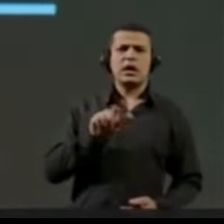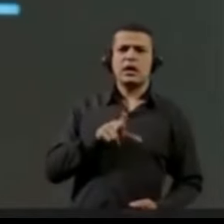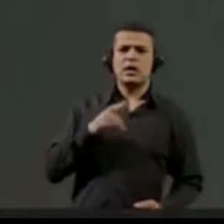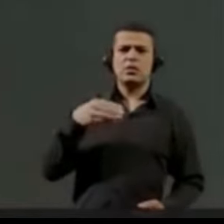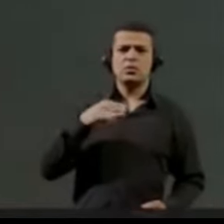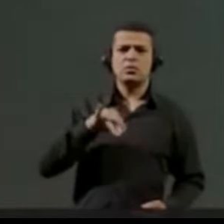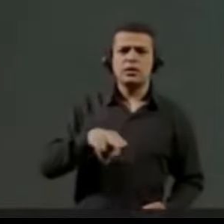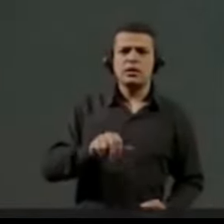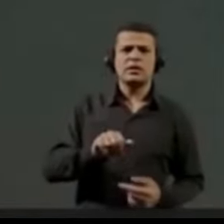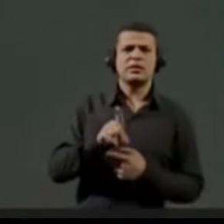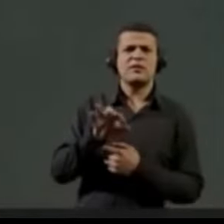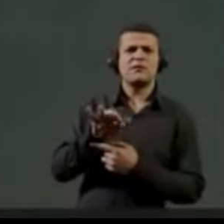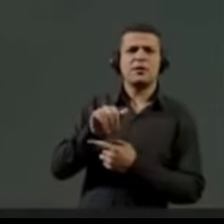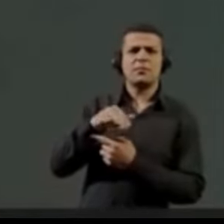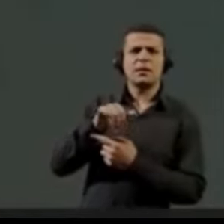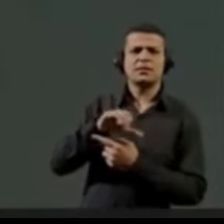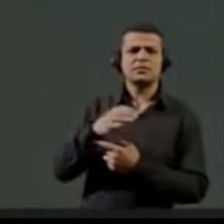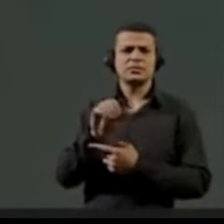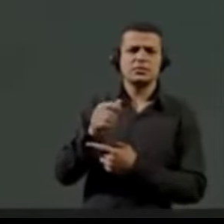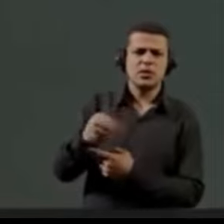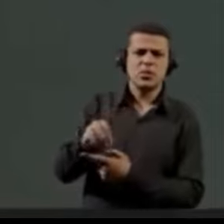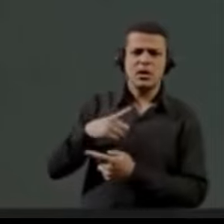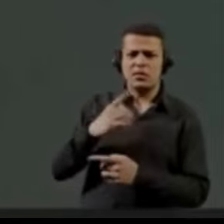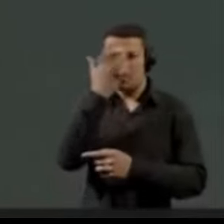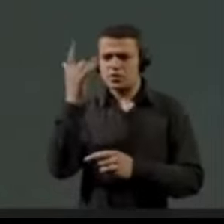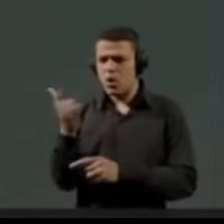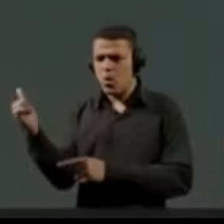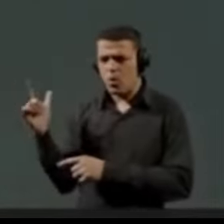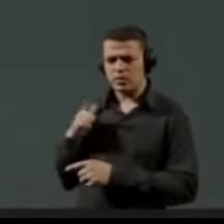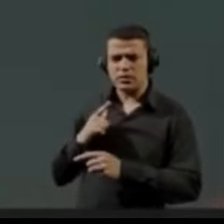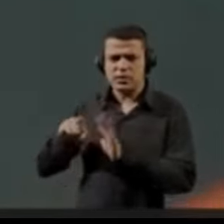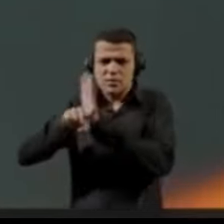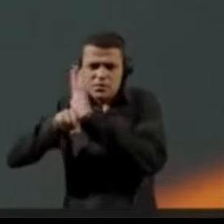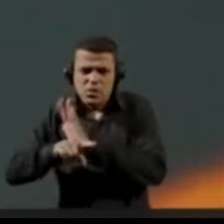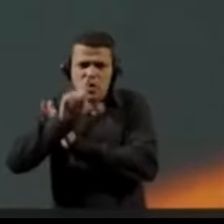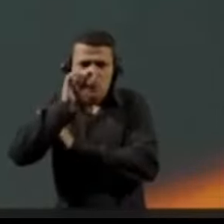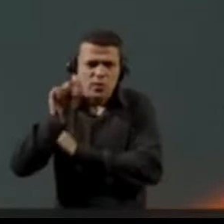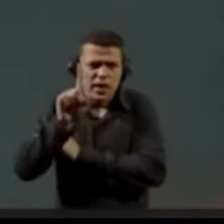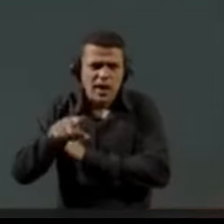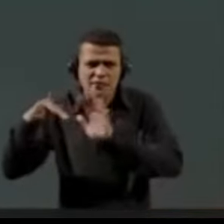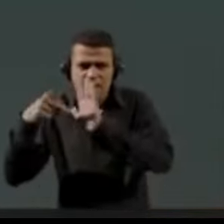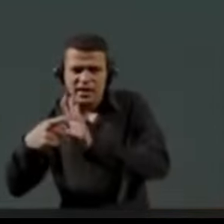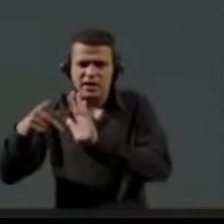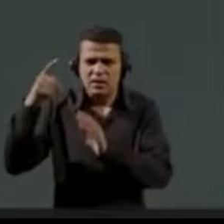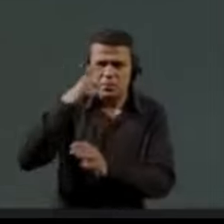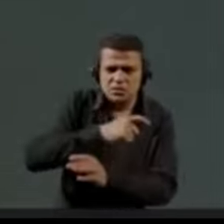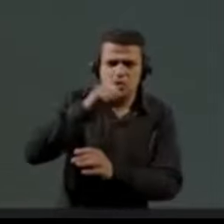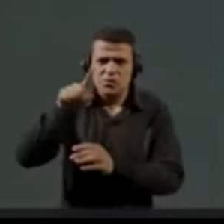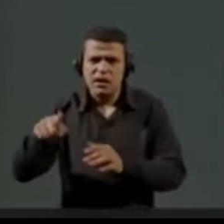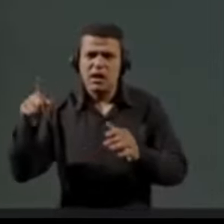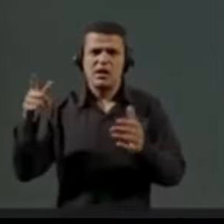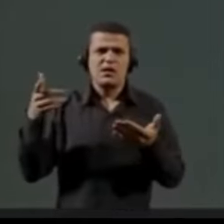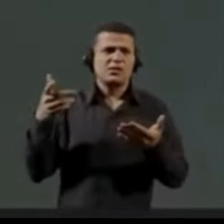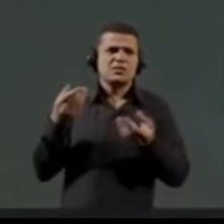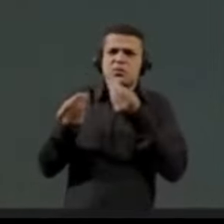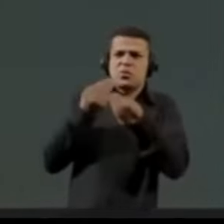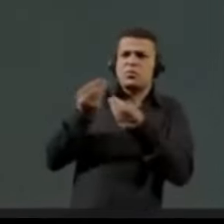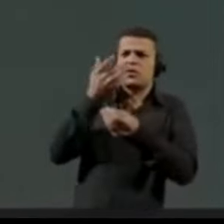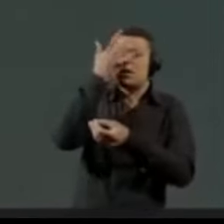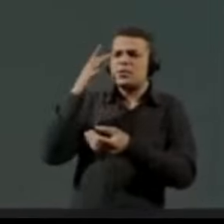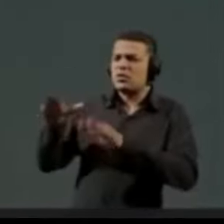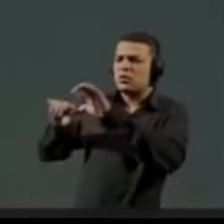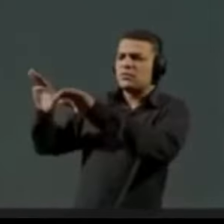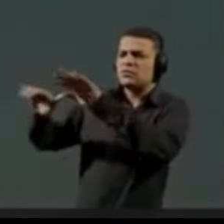sentir ofendido, mas não querer que agências de checagem possam dizer o que é verdade e mentira, o que é ou não desinformação, não cabe. Quem nomeou